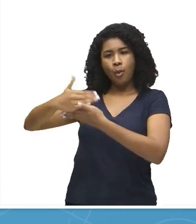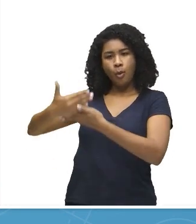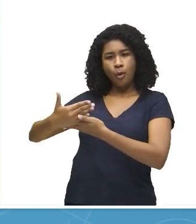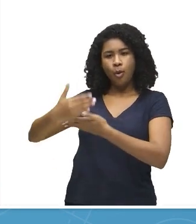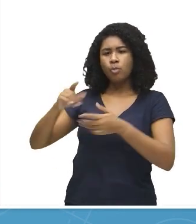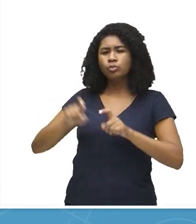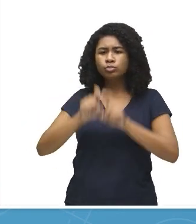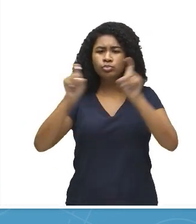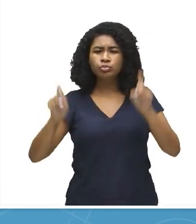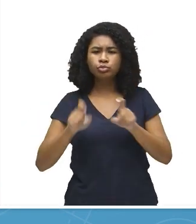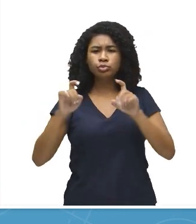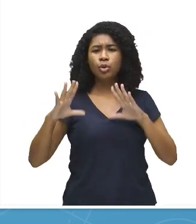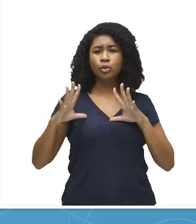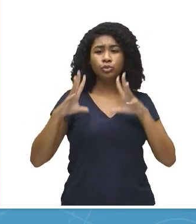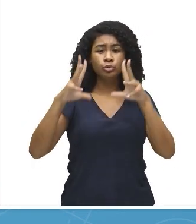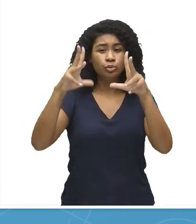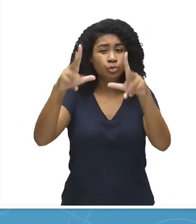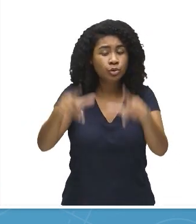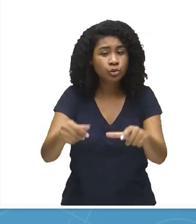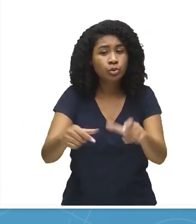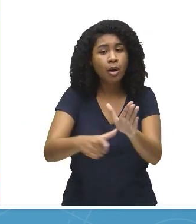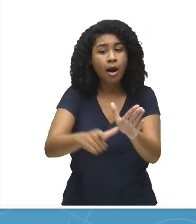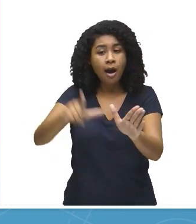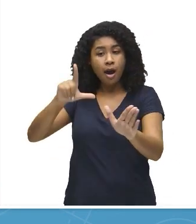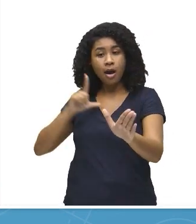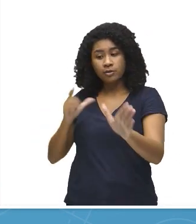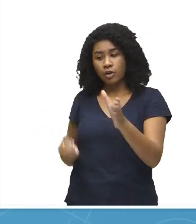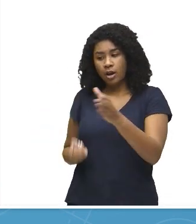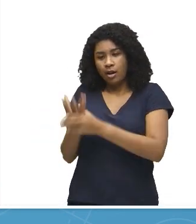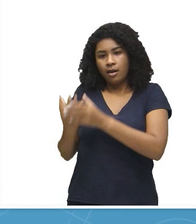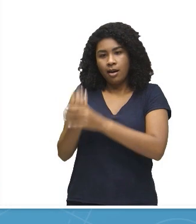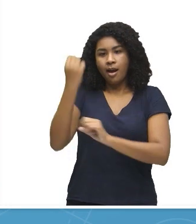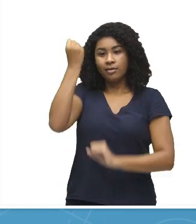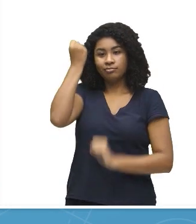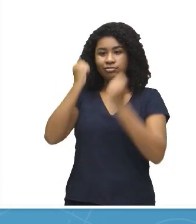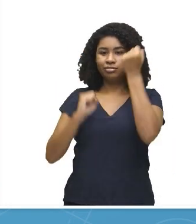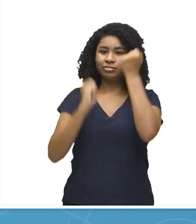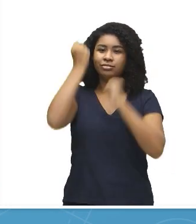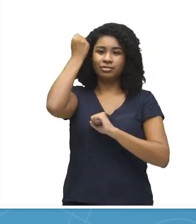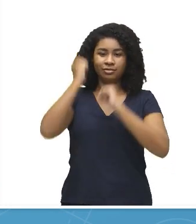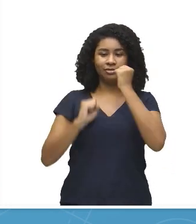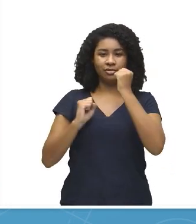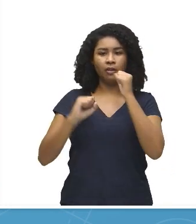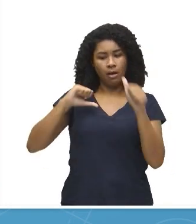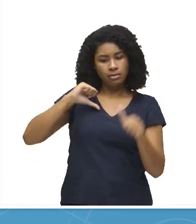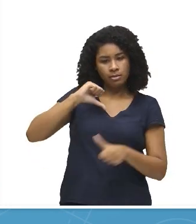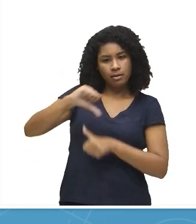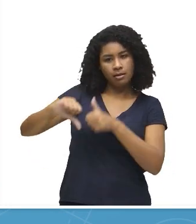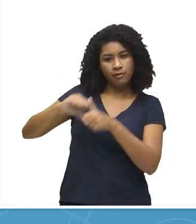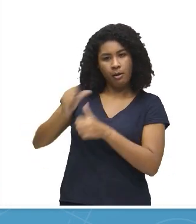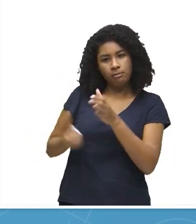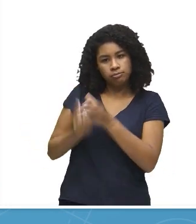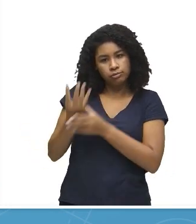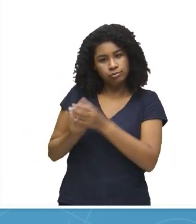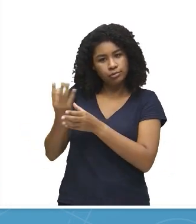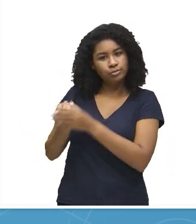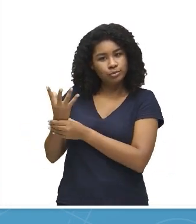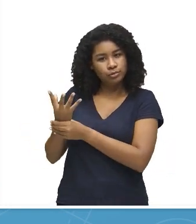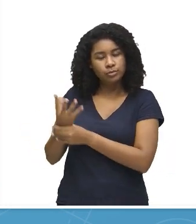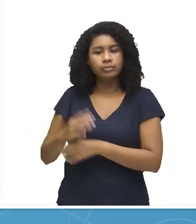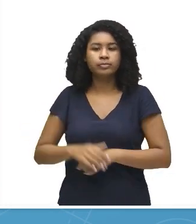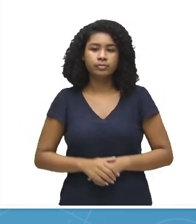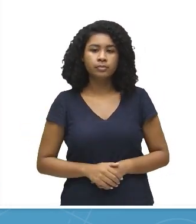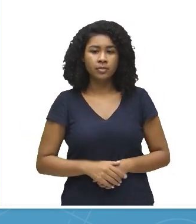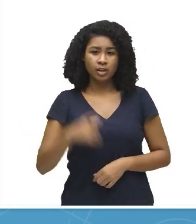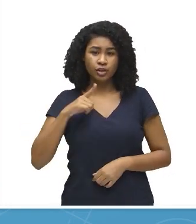isso passou pela indústria, né? Passou por esse processo de transformação. Esse produto antes ele era uma